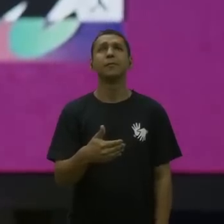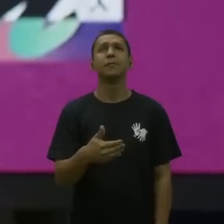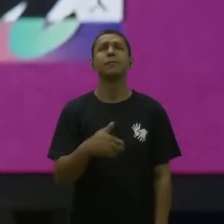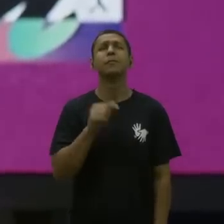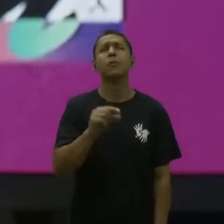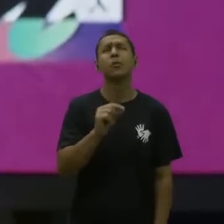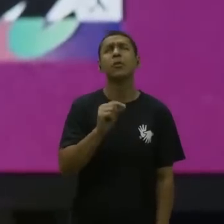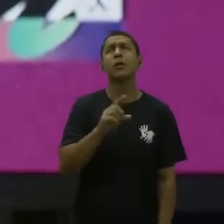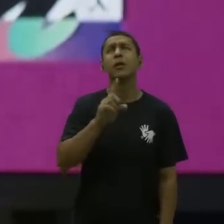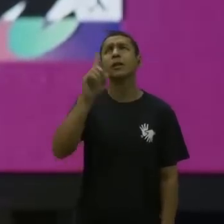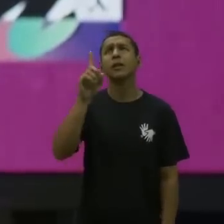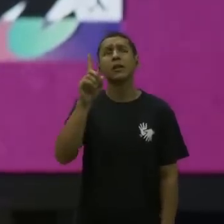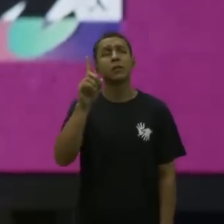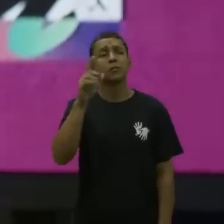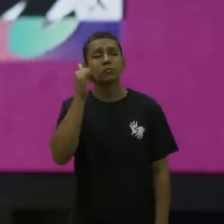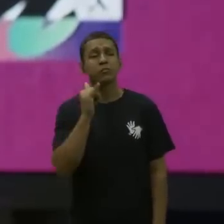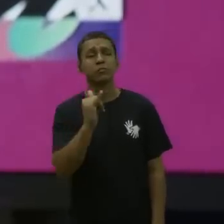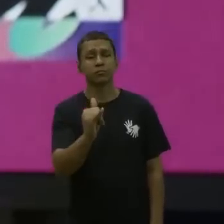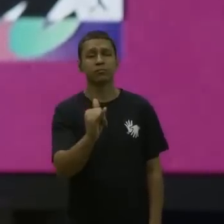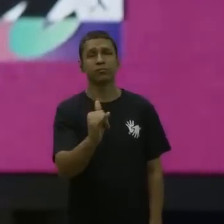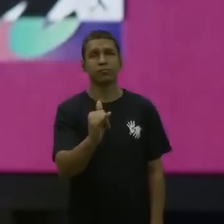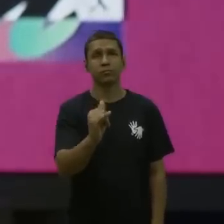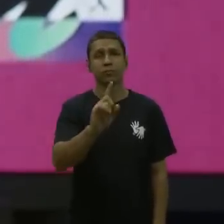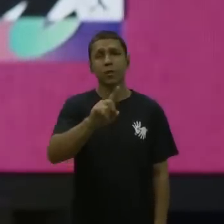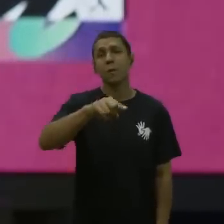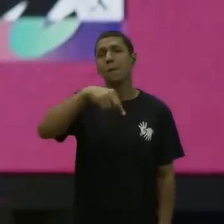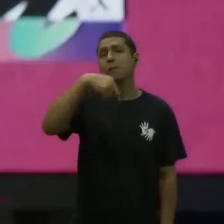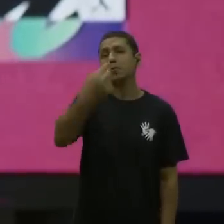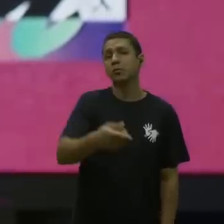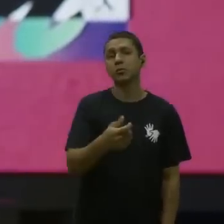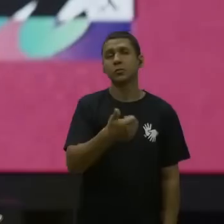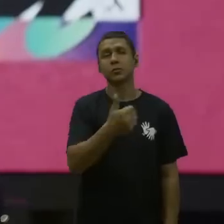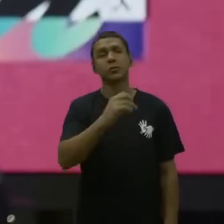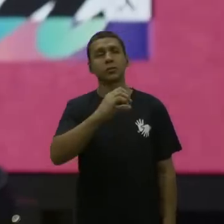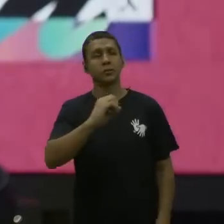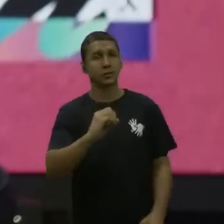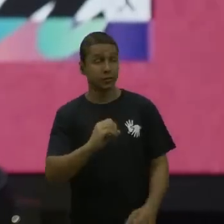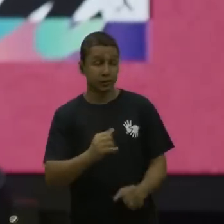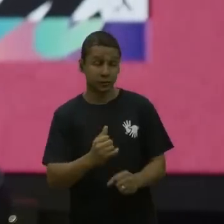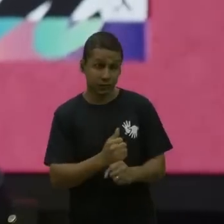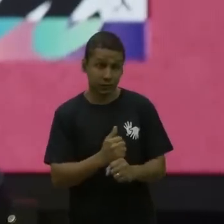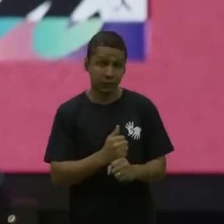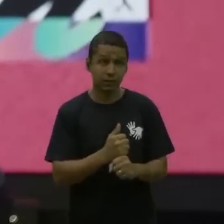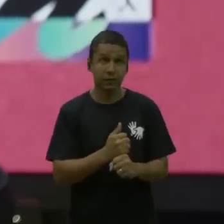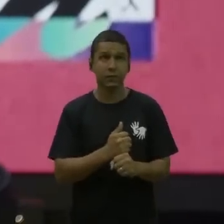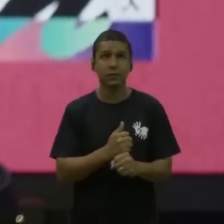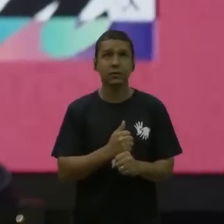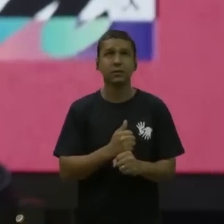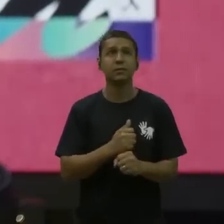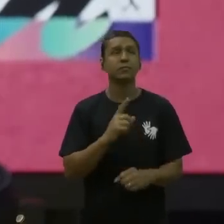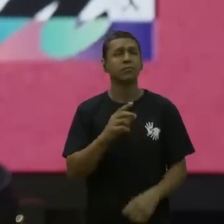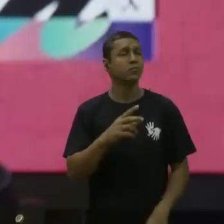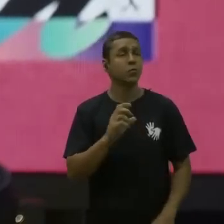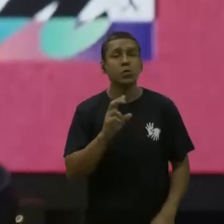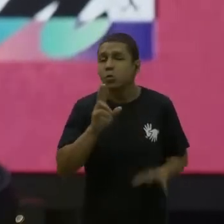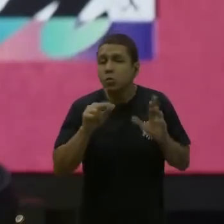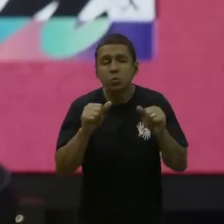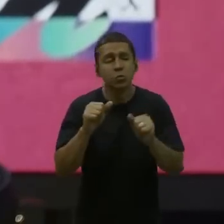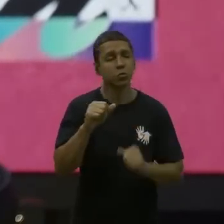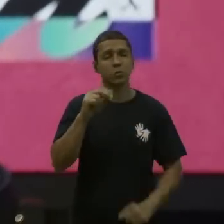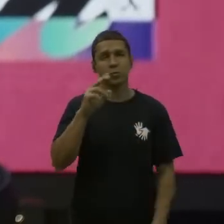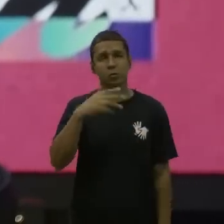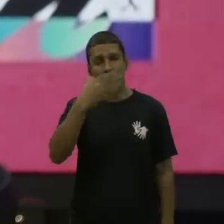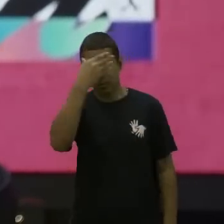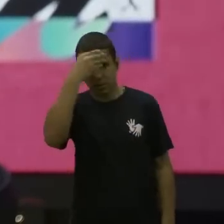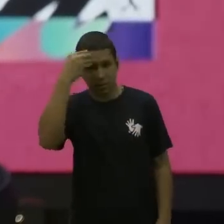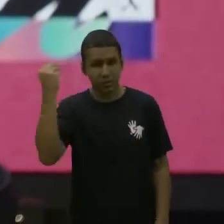O que Deus está dizendo para esta igreja para os próximos 10 anos é: não se esqueçam